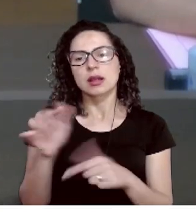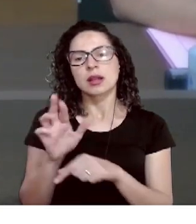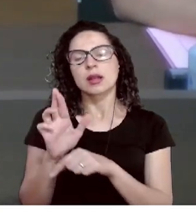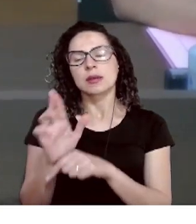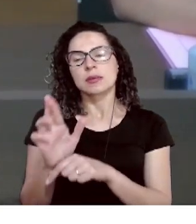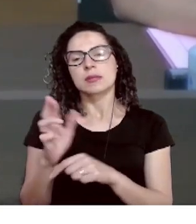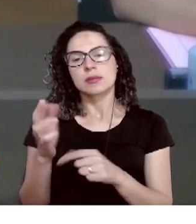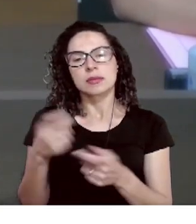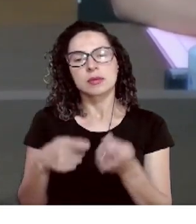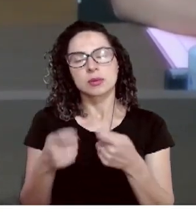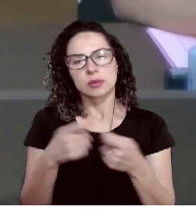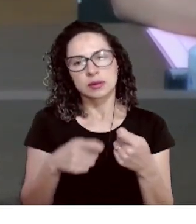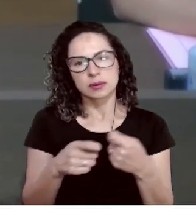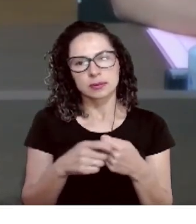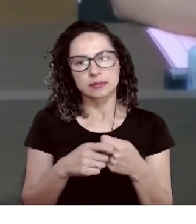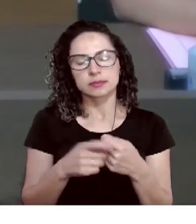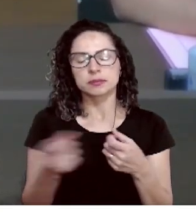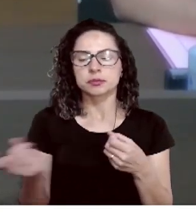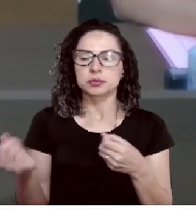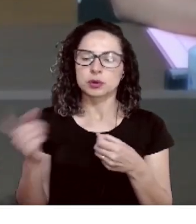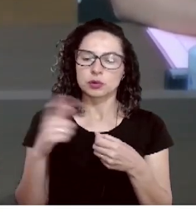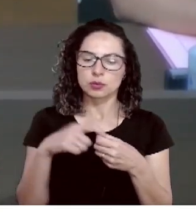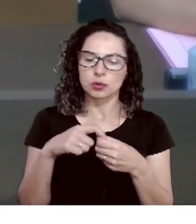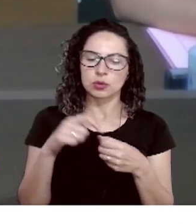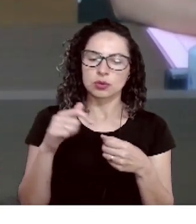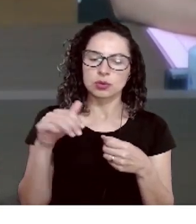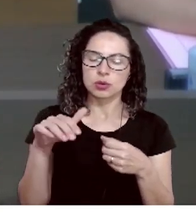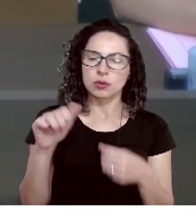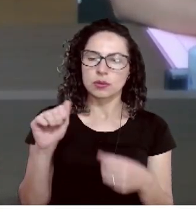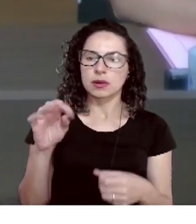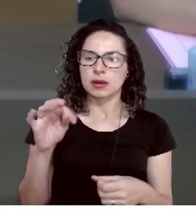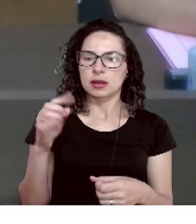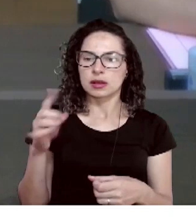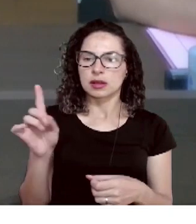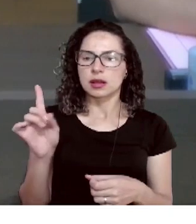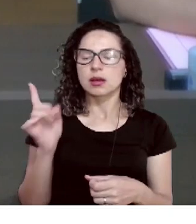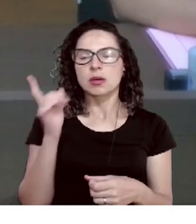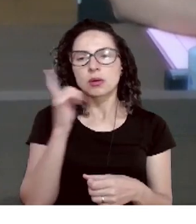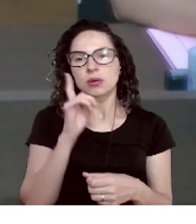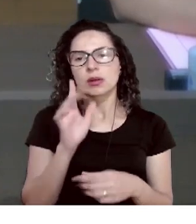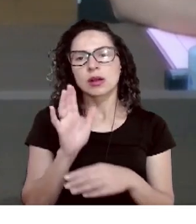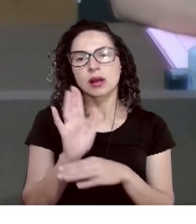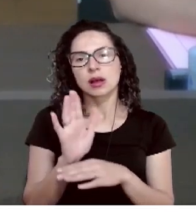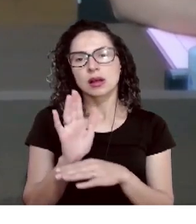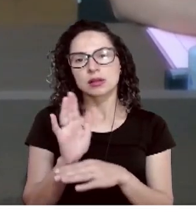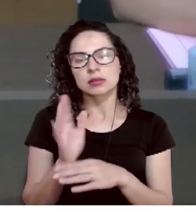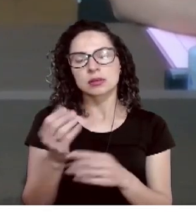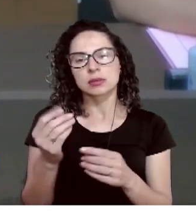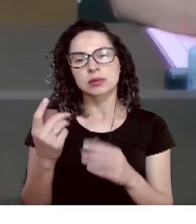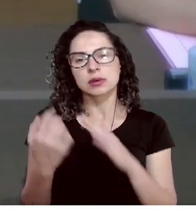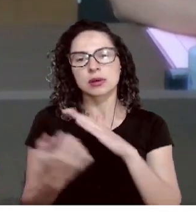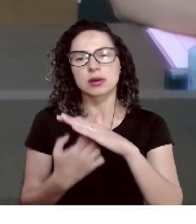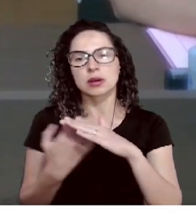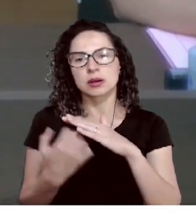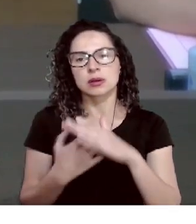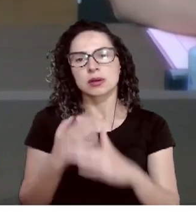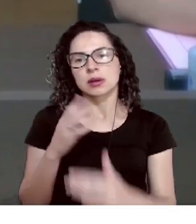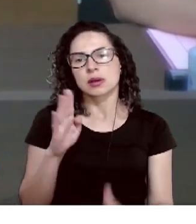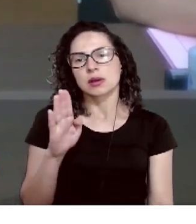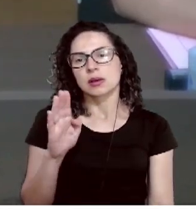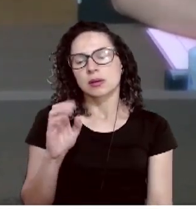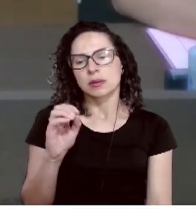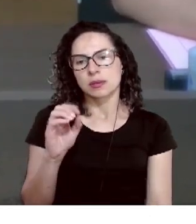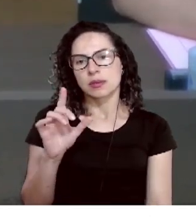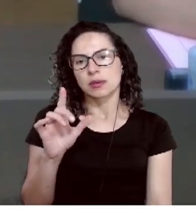comercial. Voltou para Matão, contribuindo muito na época com a empresa Bolas Rede.